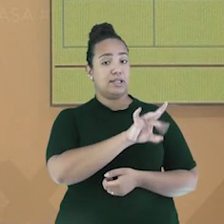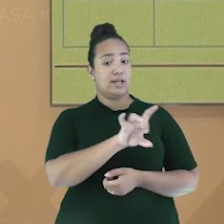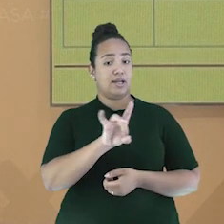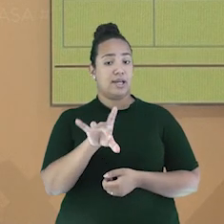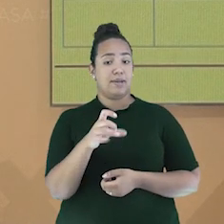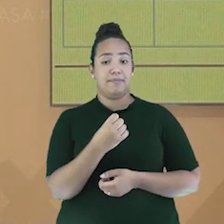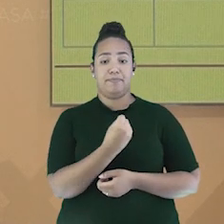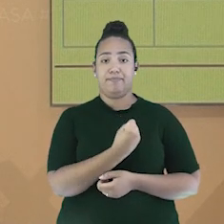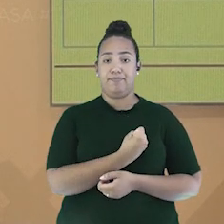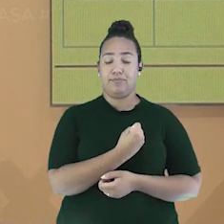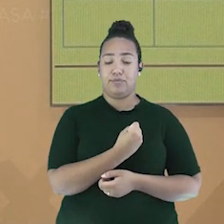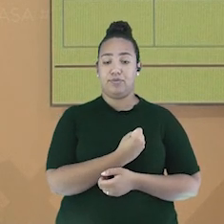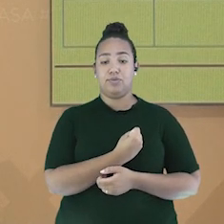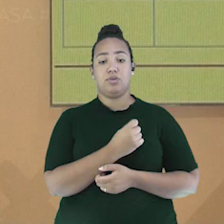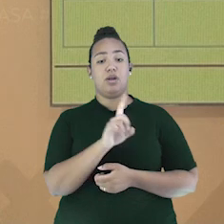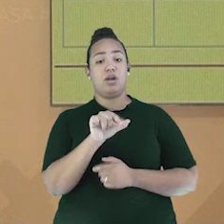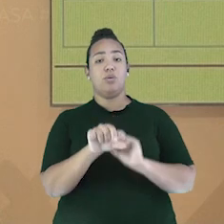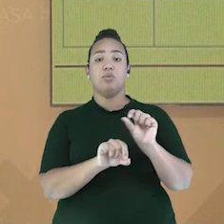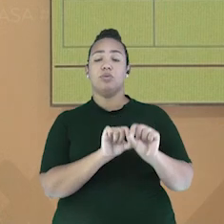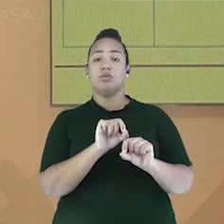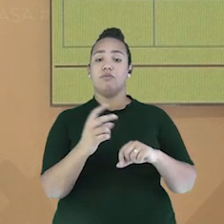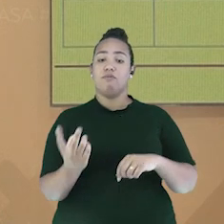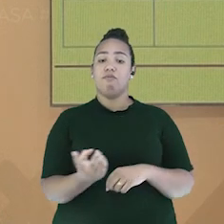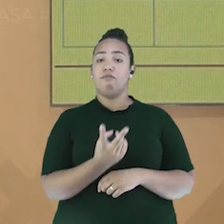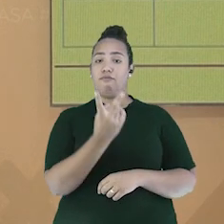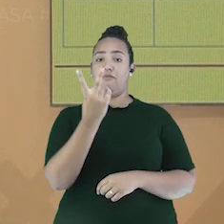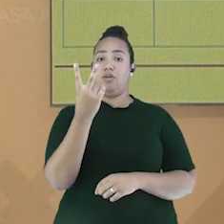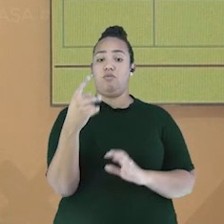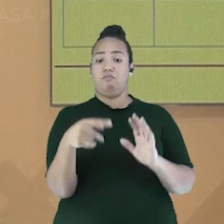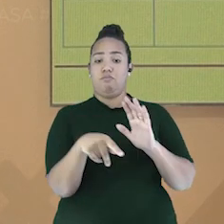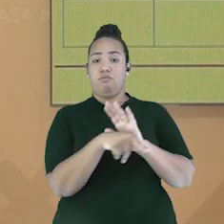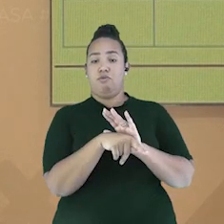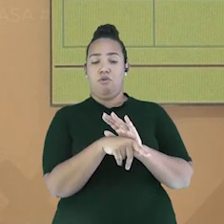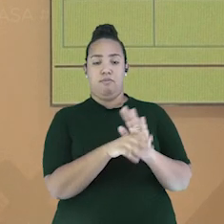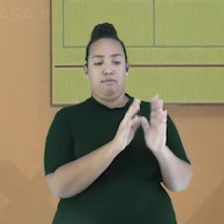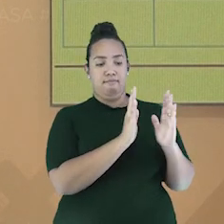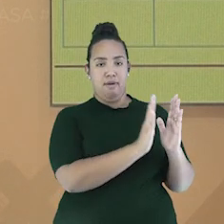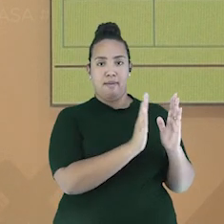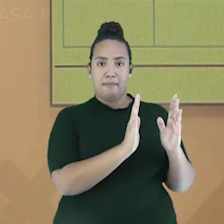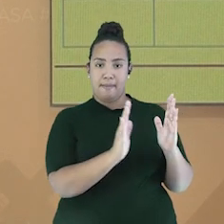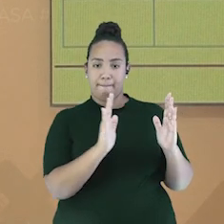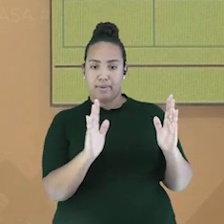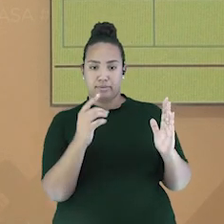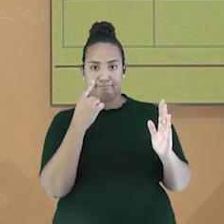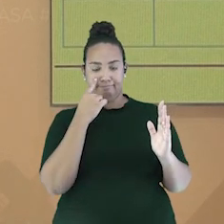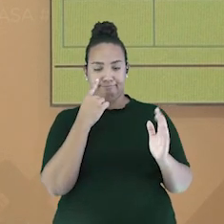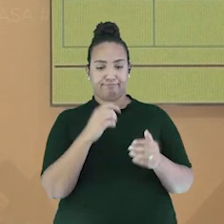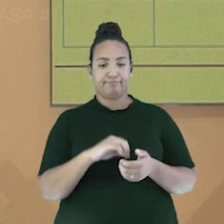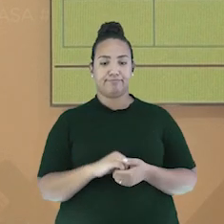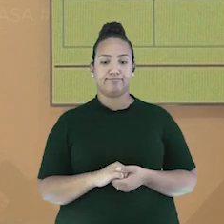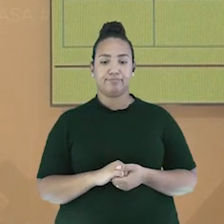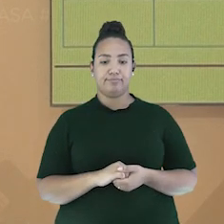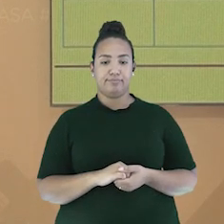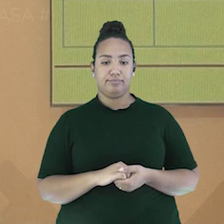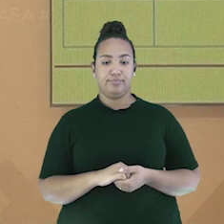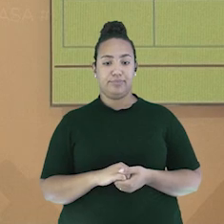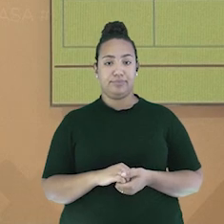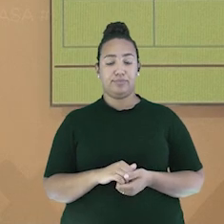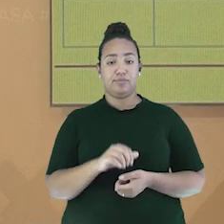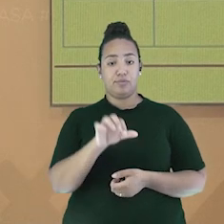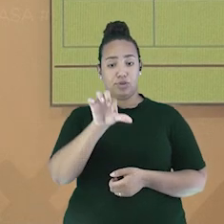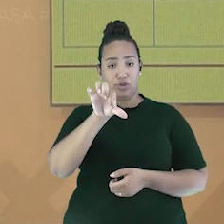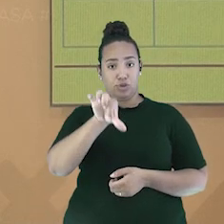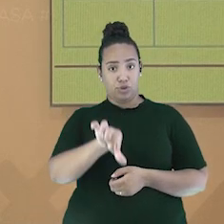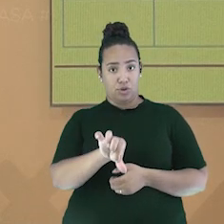representa um valor de acordo com a sua posição veja o número 9 representa